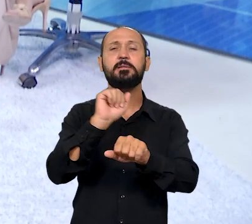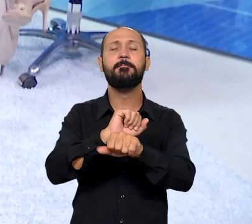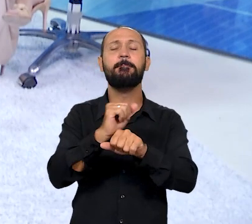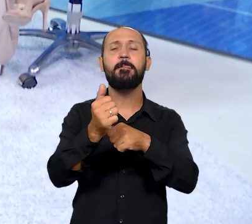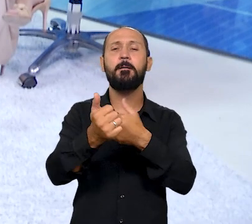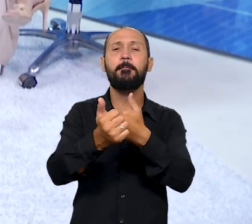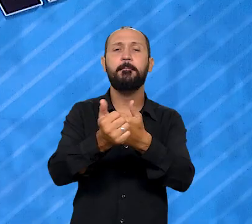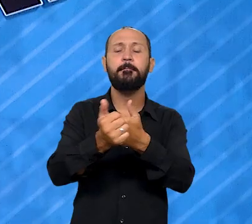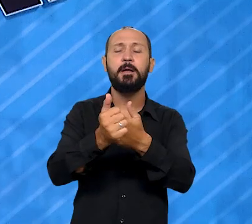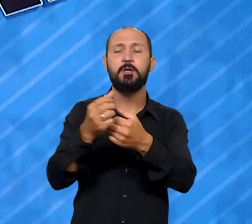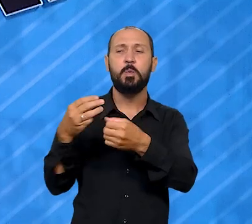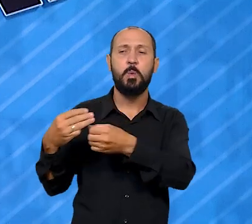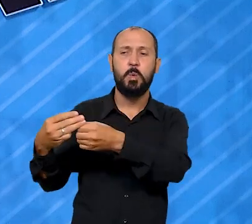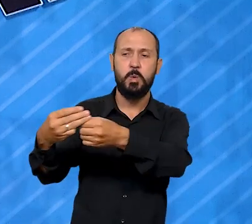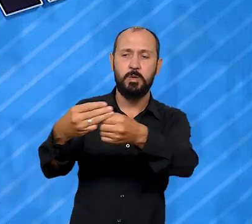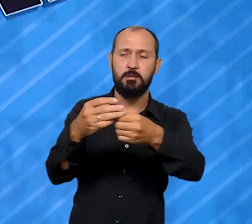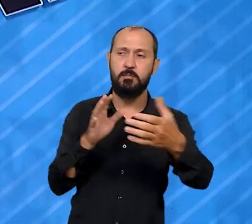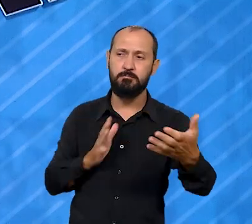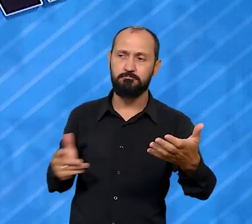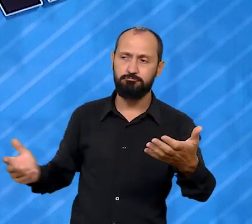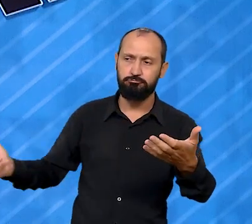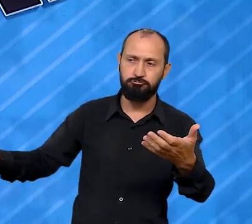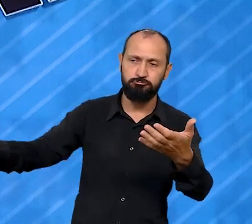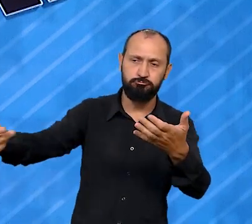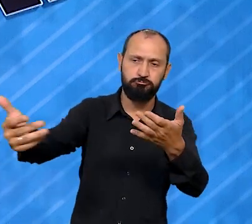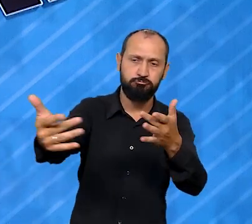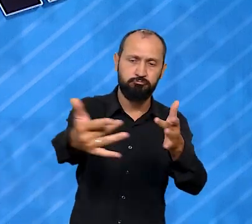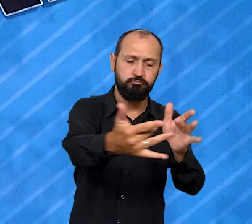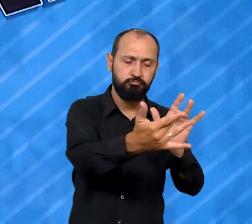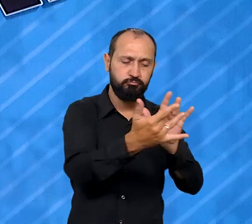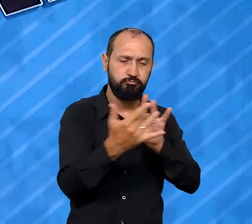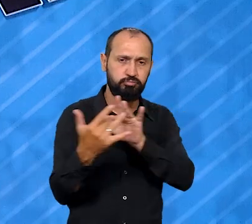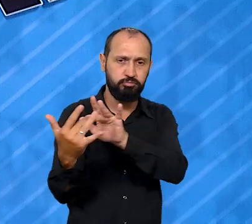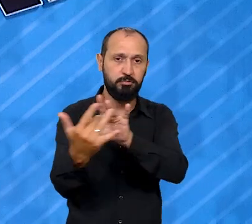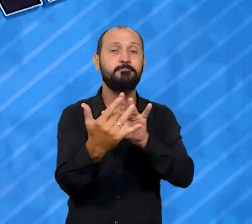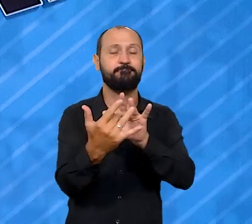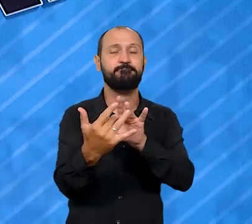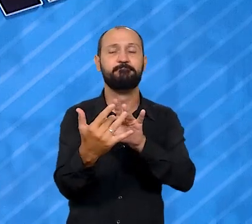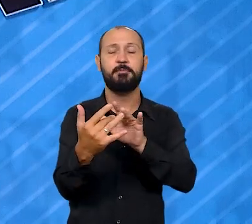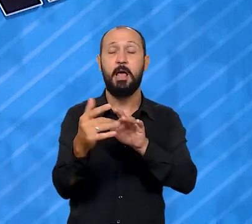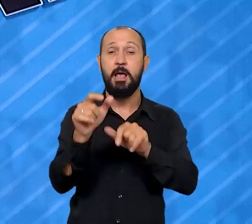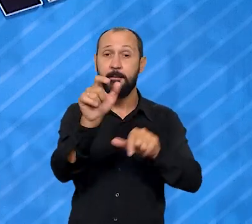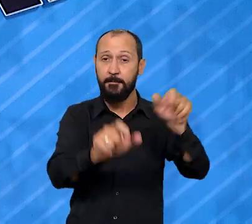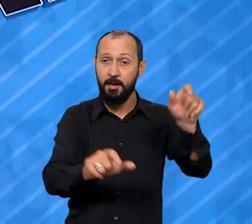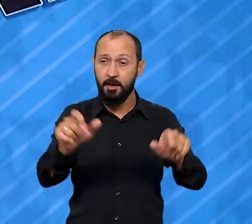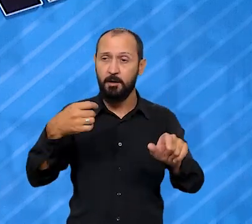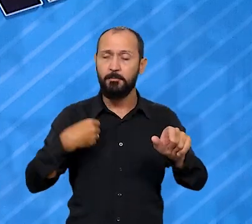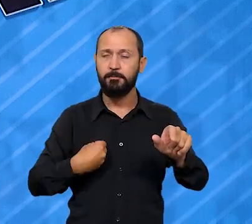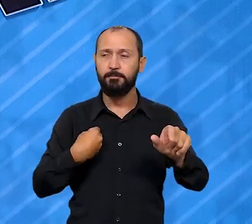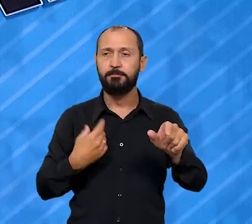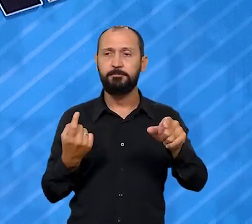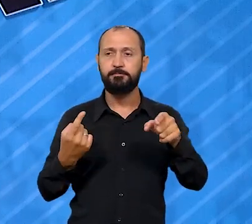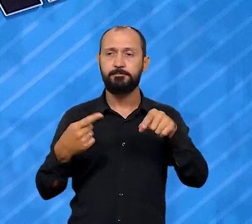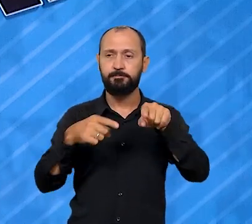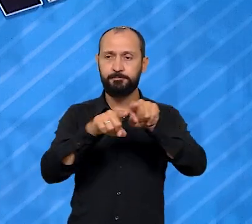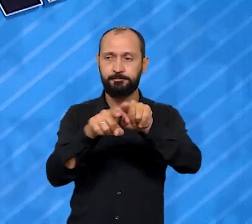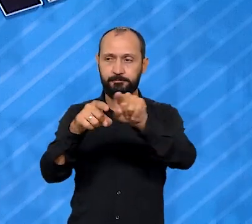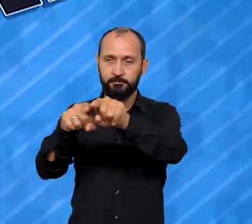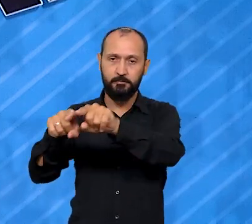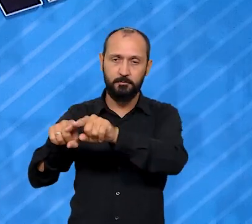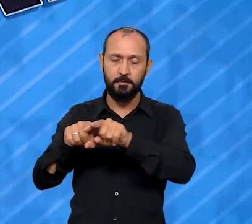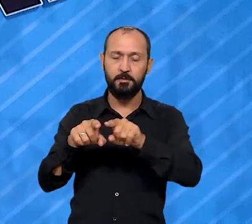principalmente, aproximar mais o interior da comissão, certo? Os nossos membros que estão no interior, para